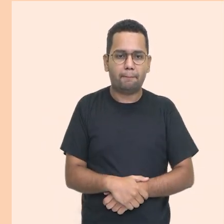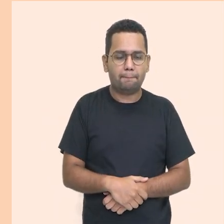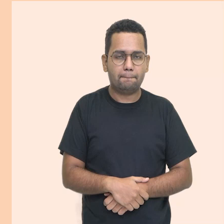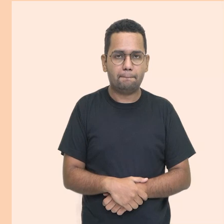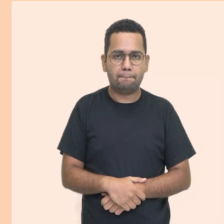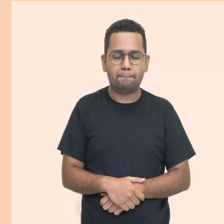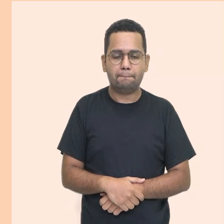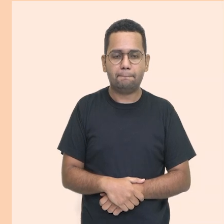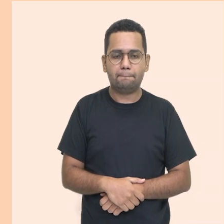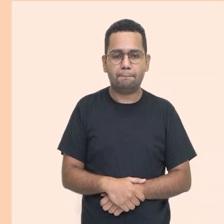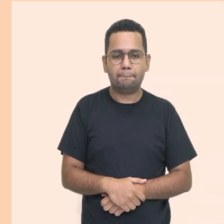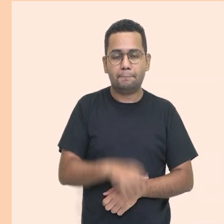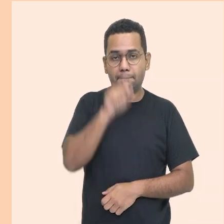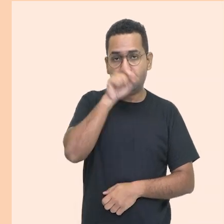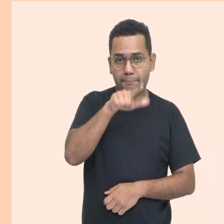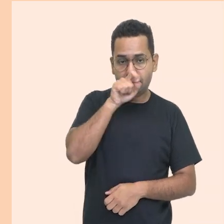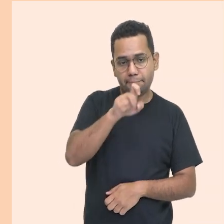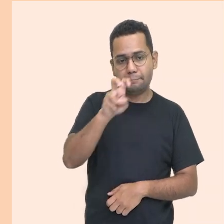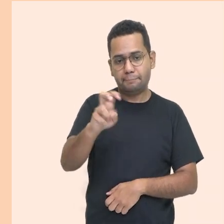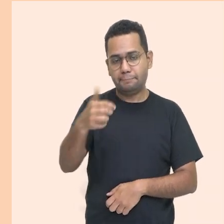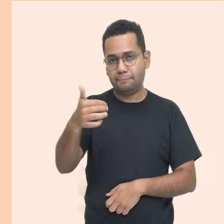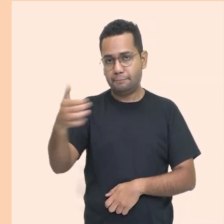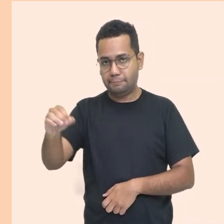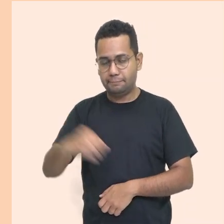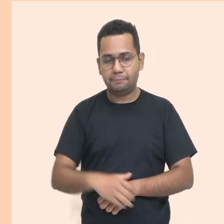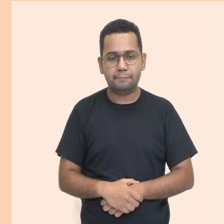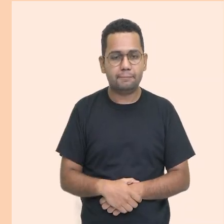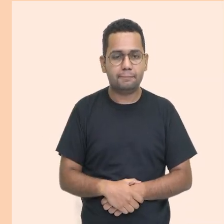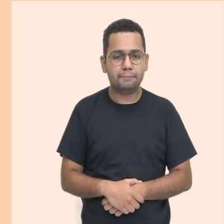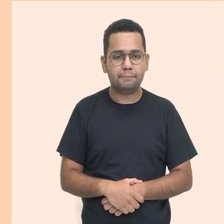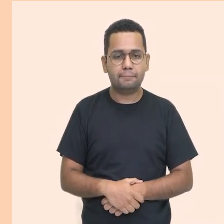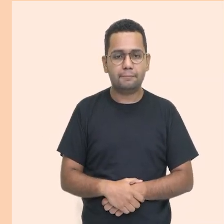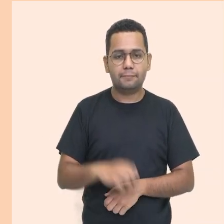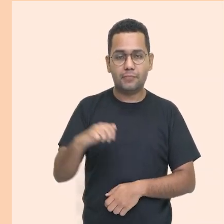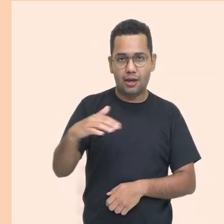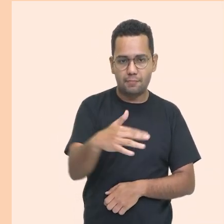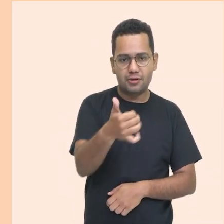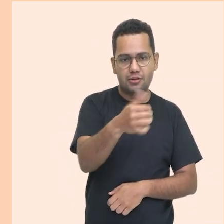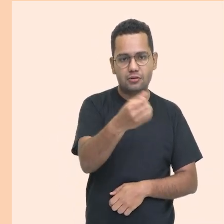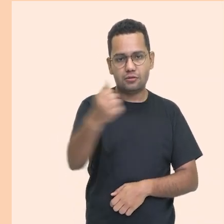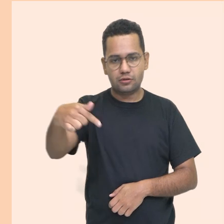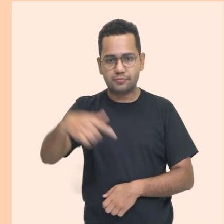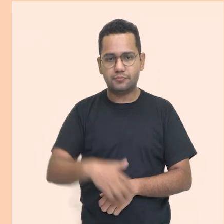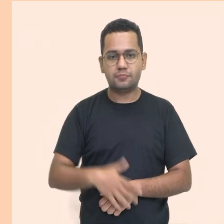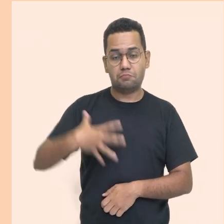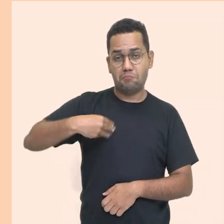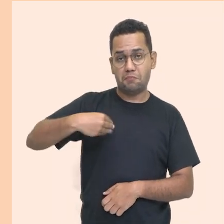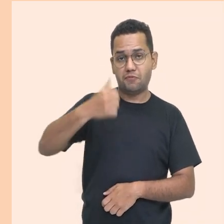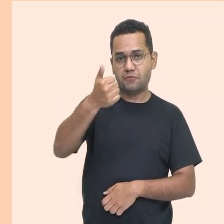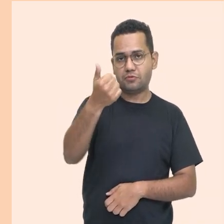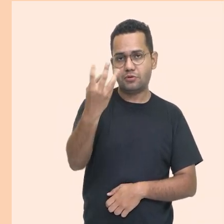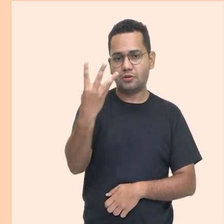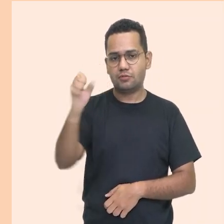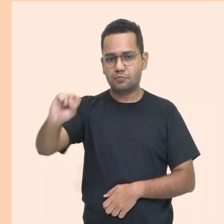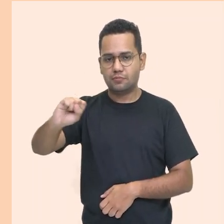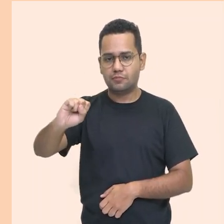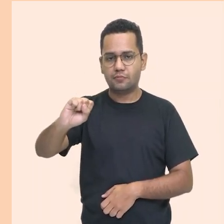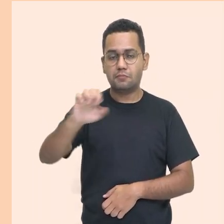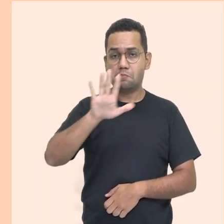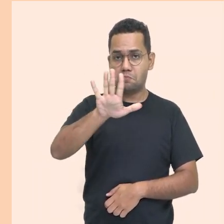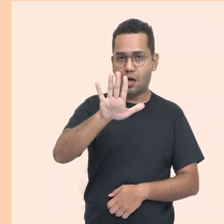peixes registrados 240, aves 510, répteis 107,